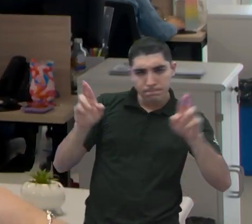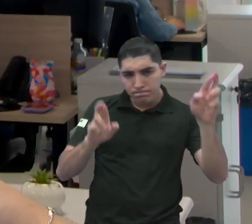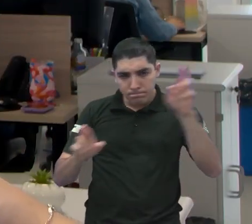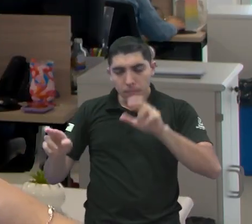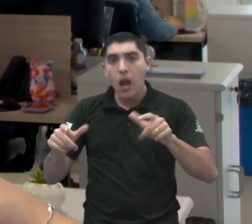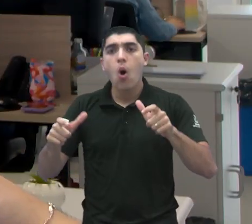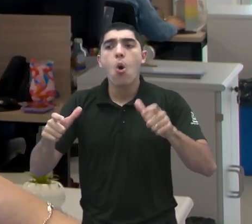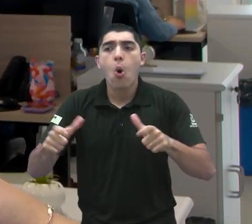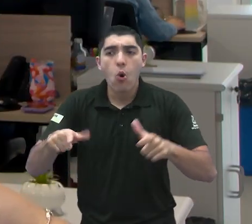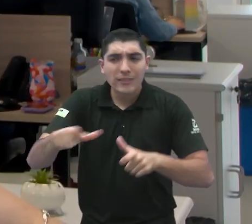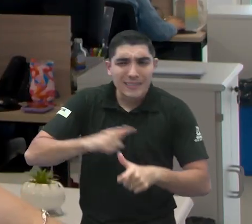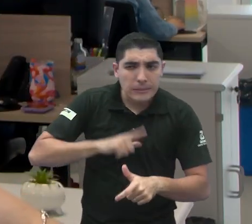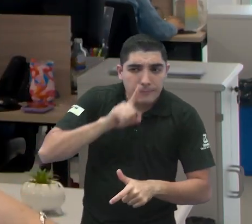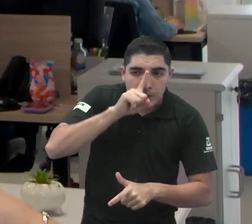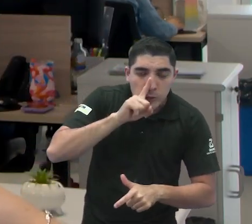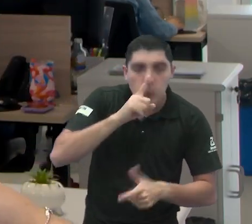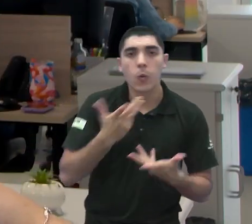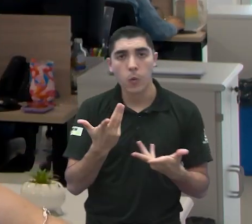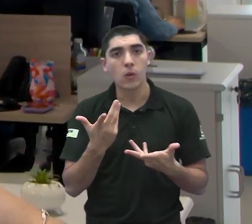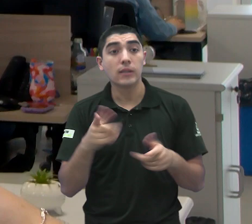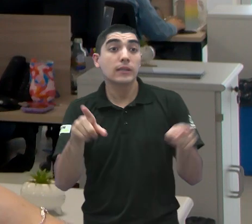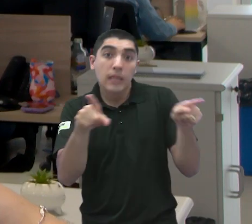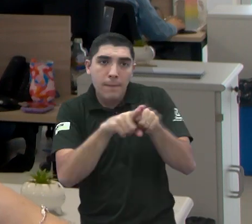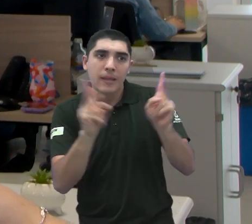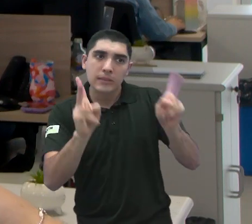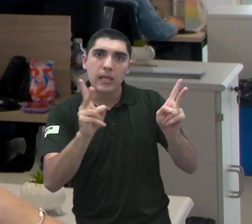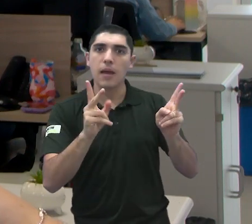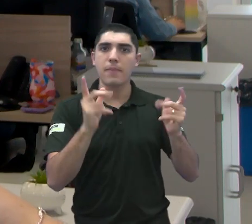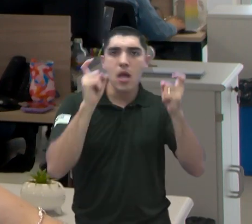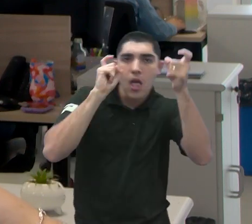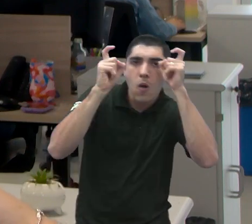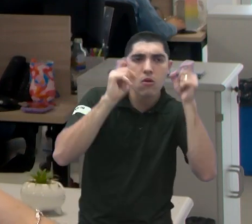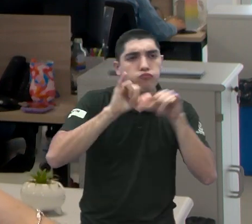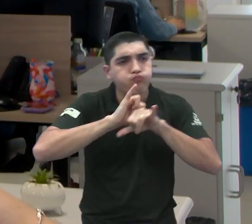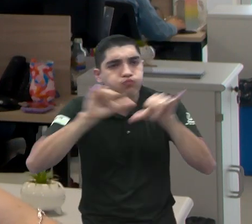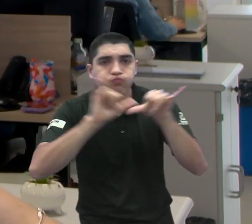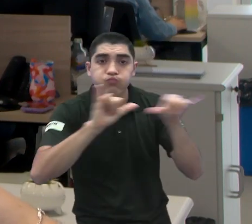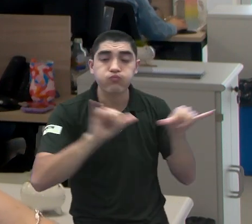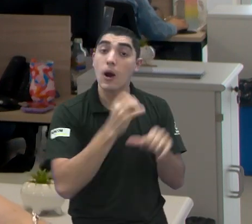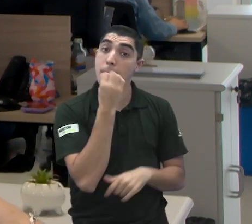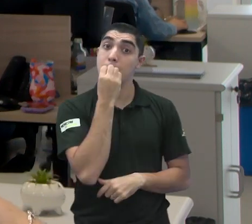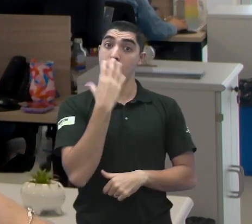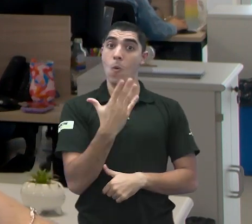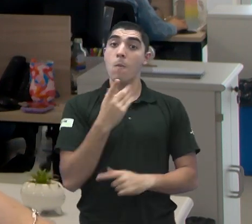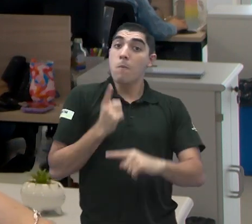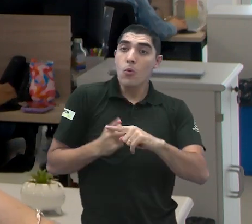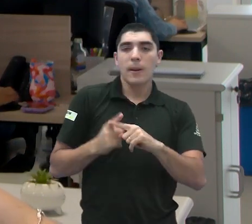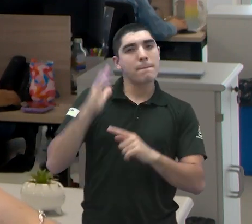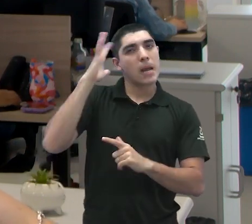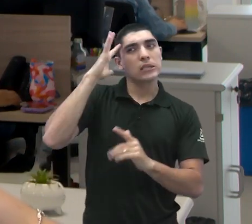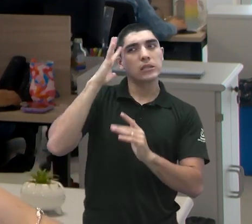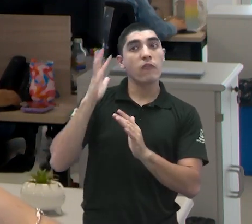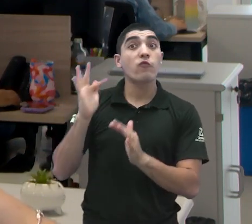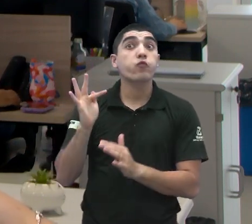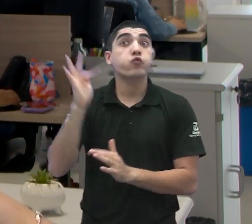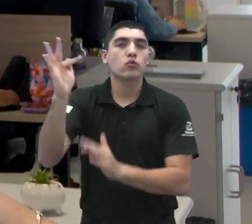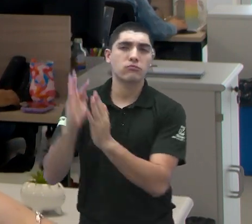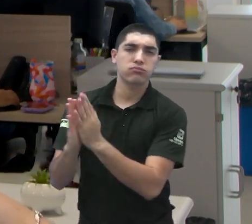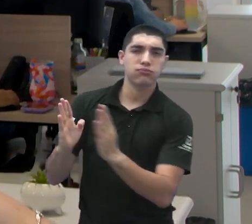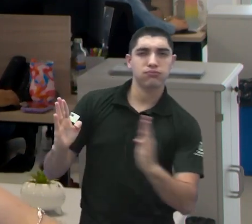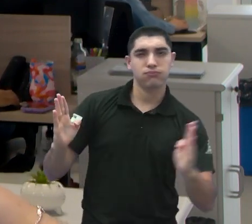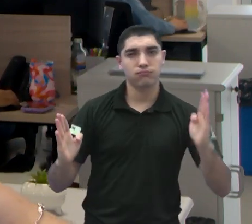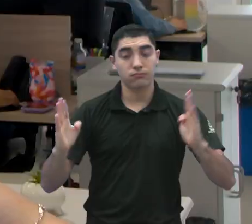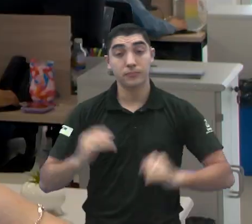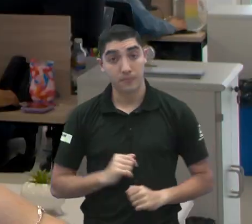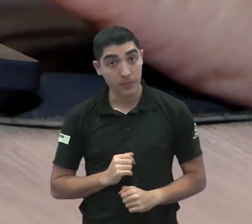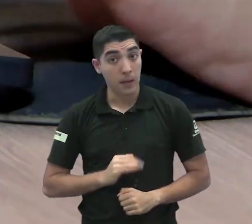risco até auditorias, fiscalizações futuras. Isso tudo tem dado resultado muito positivo quando o trabalho é pensado mesmo em